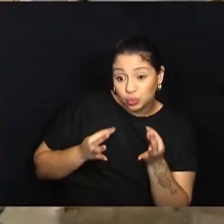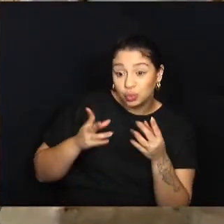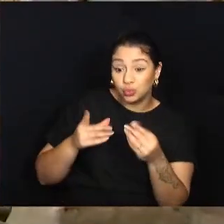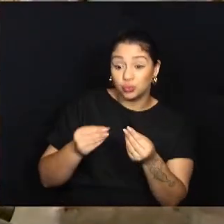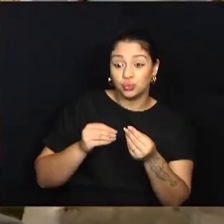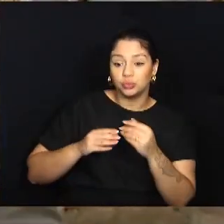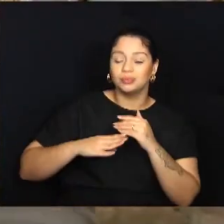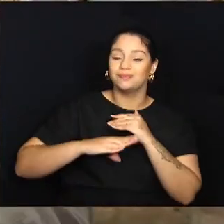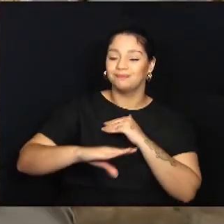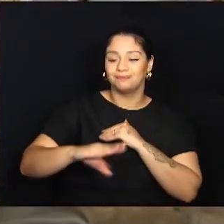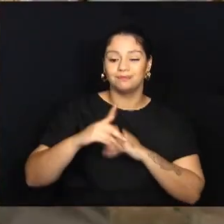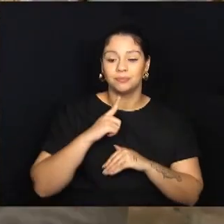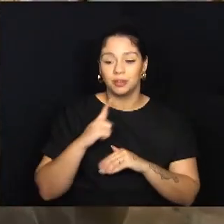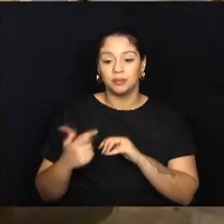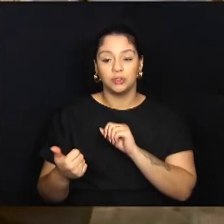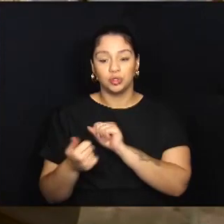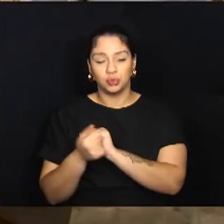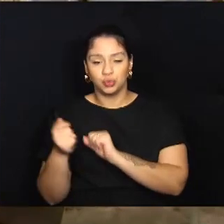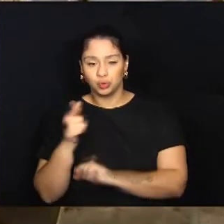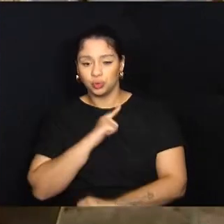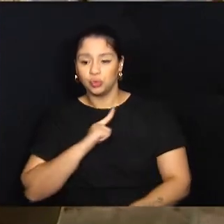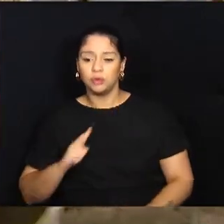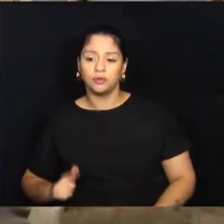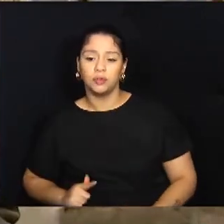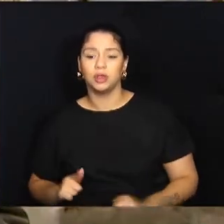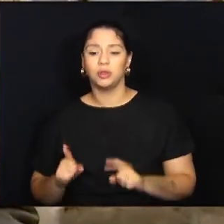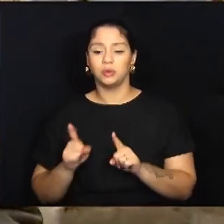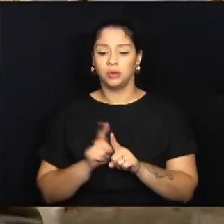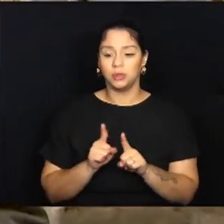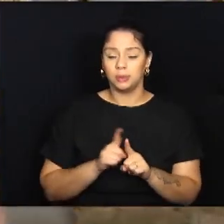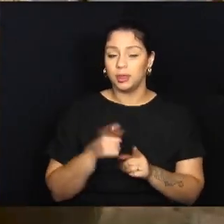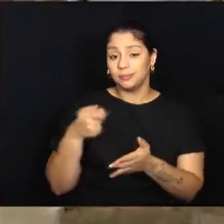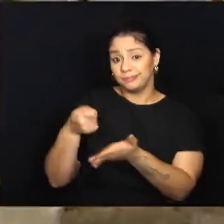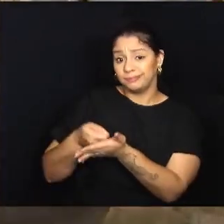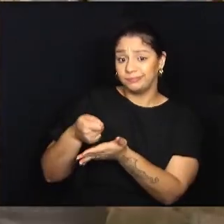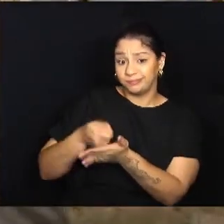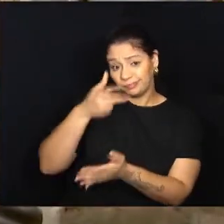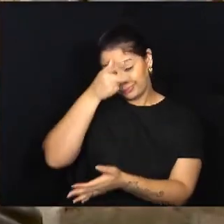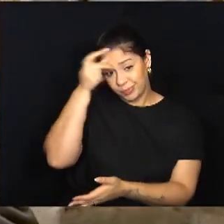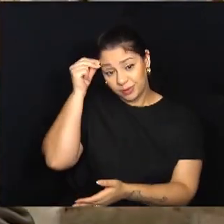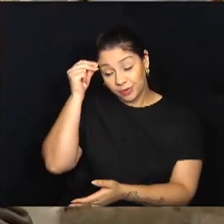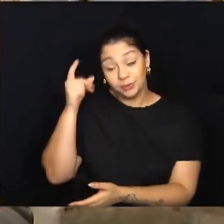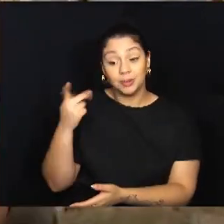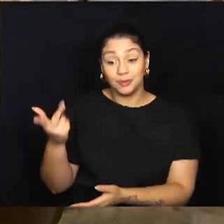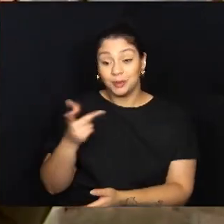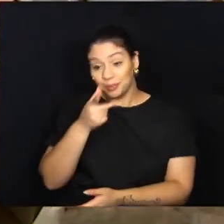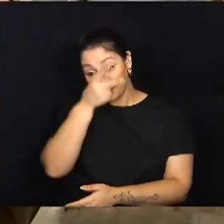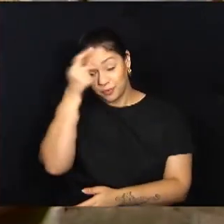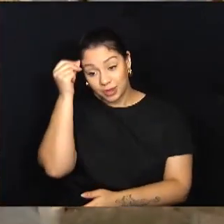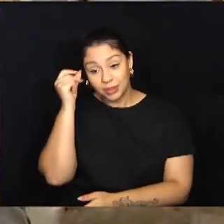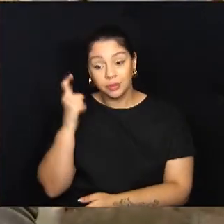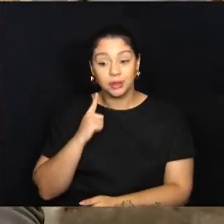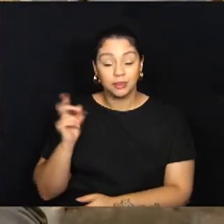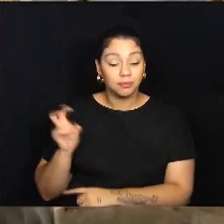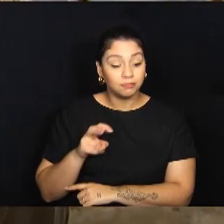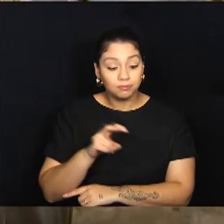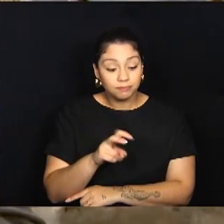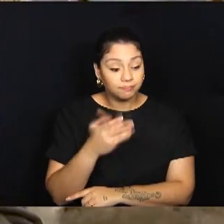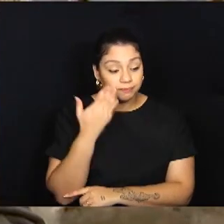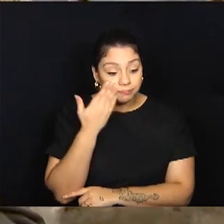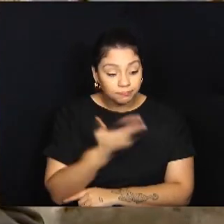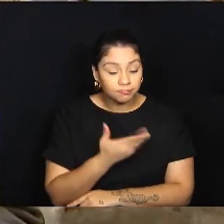nós pleiteamos junto ao governo, cobramos do prefeito, até que um dia o prefeito esteve aqui, trouxe muitas